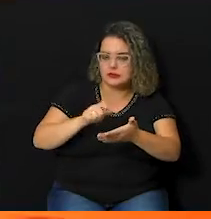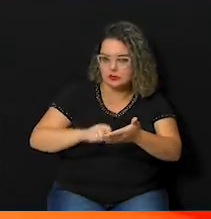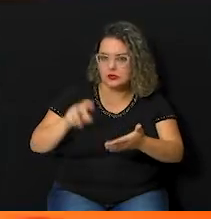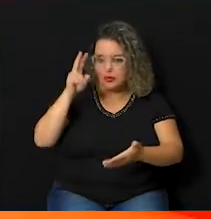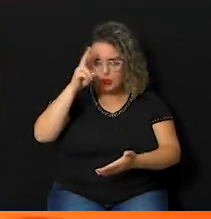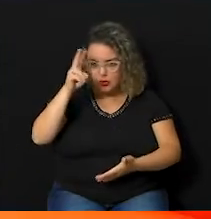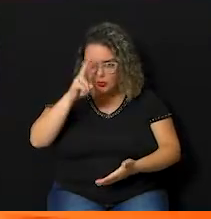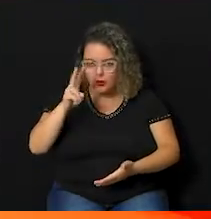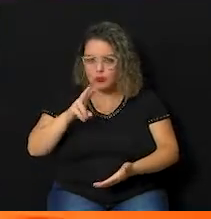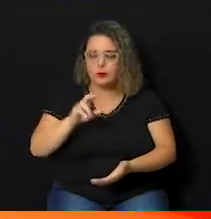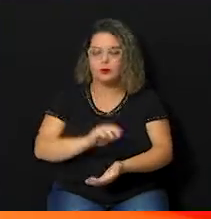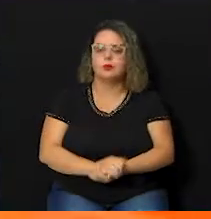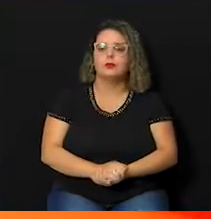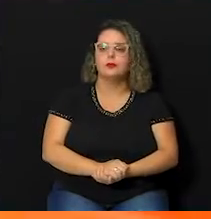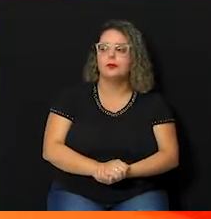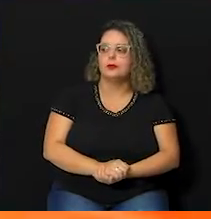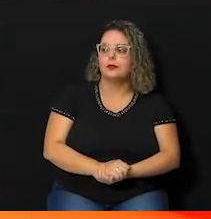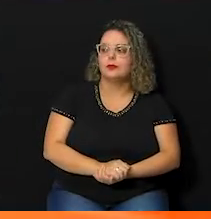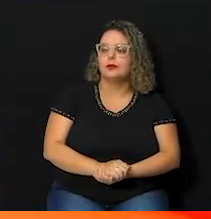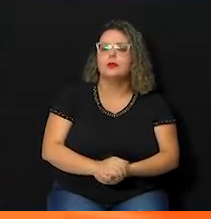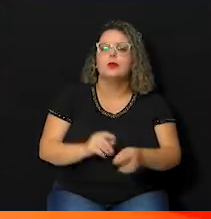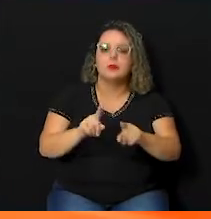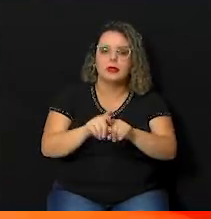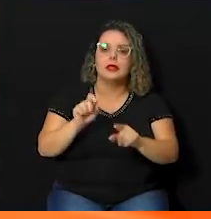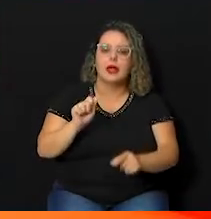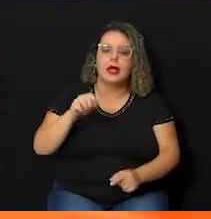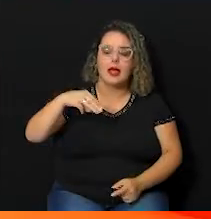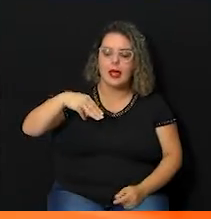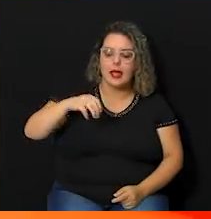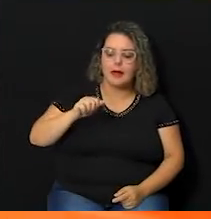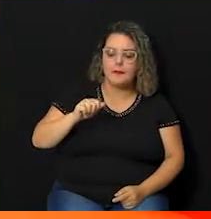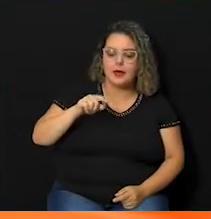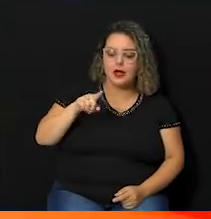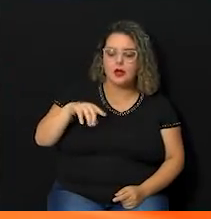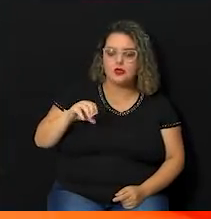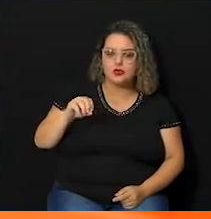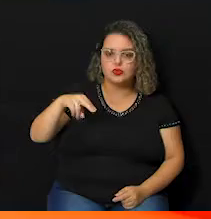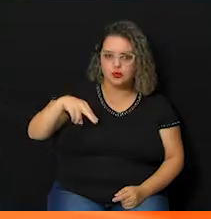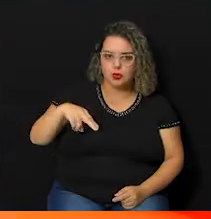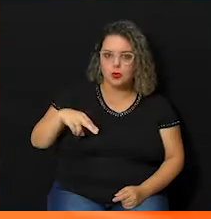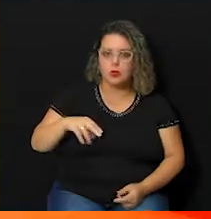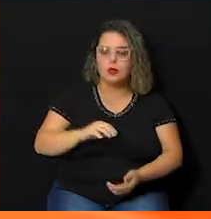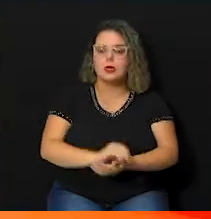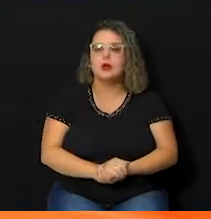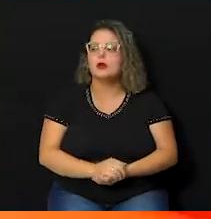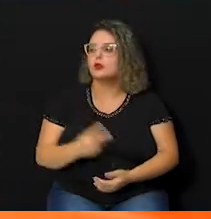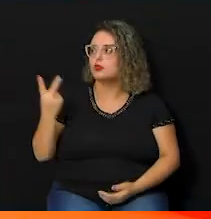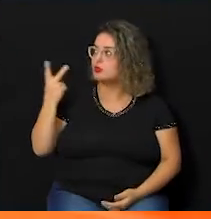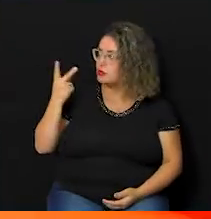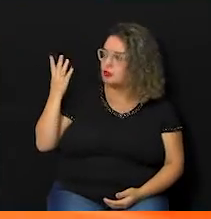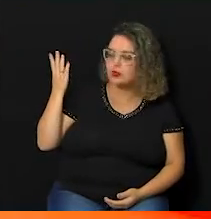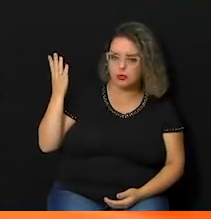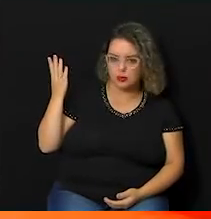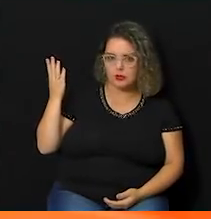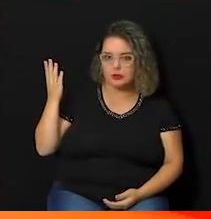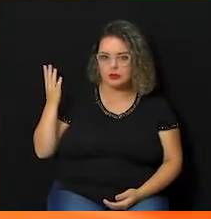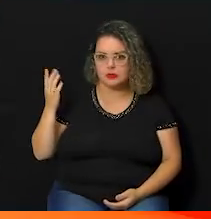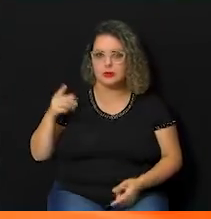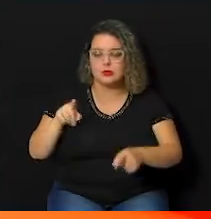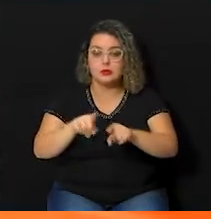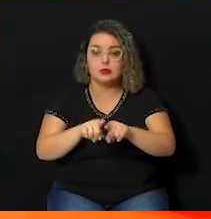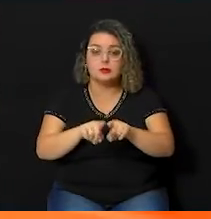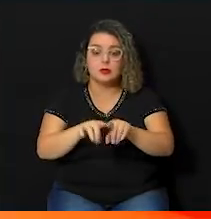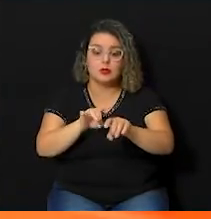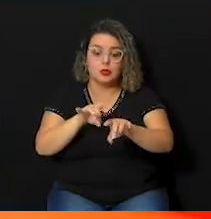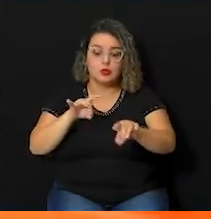autora comigo. Então, está lá na Amazon, vou botar Mina Blue, que vai aparecer. E o Troy eu vou colocar na Amazon com forma digital. E